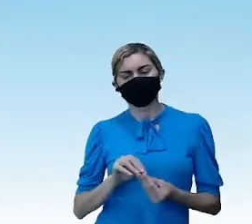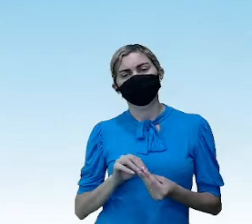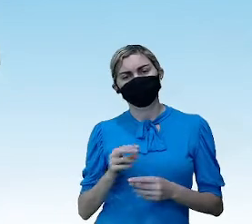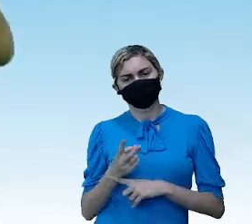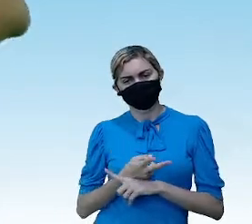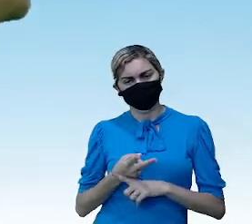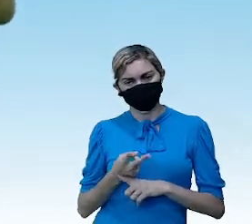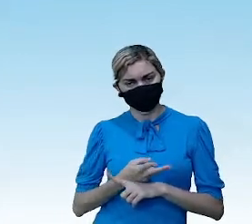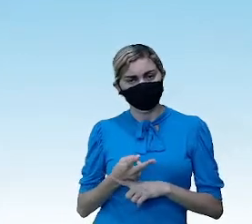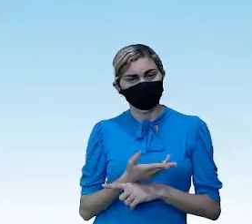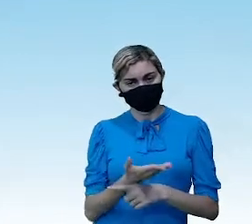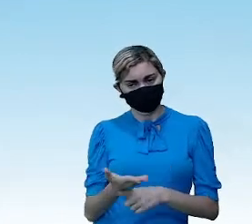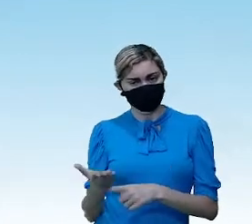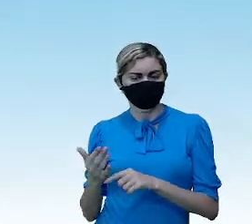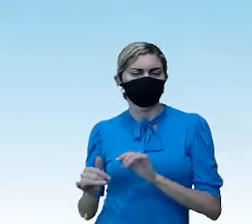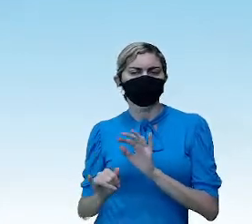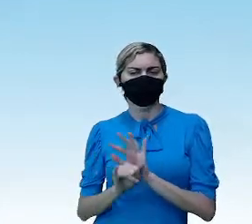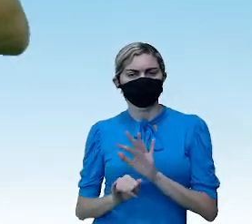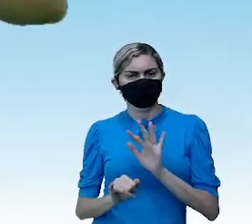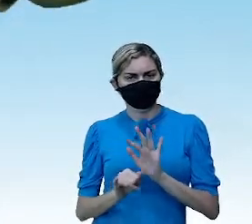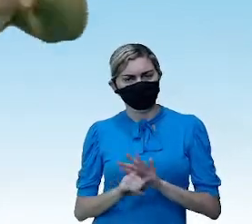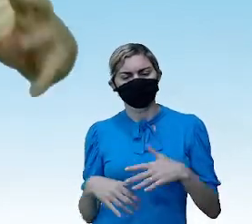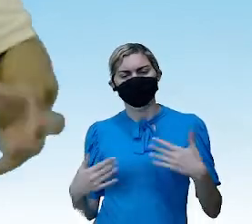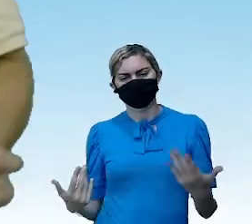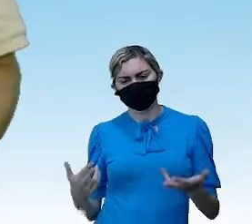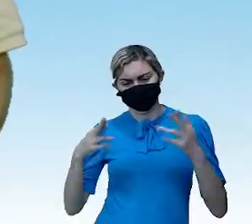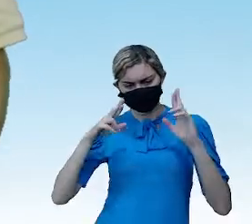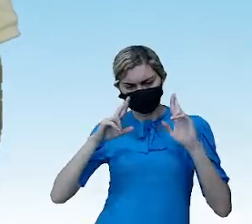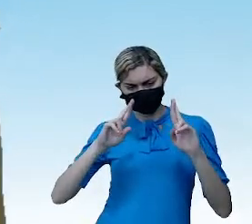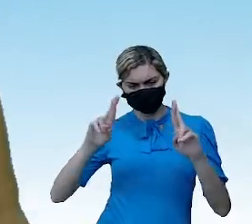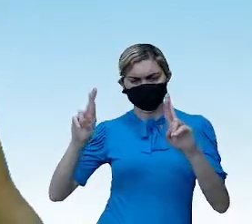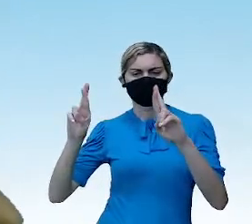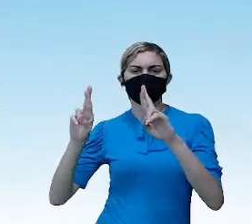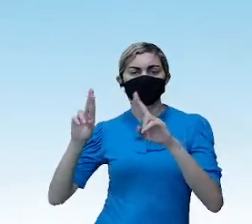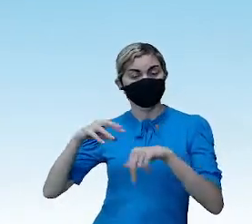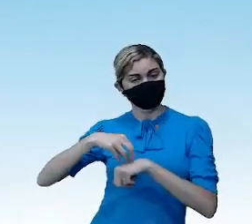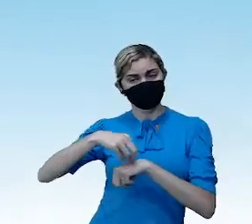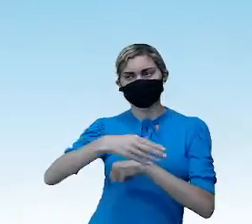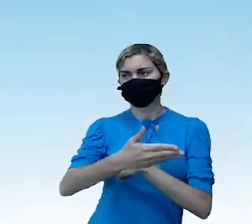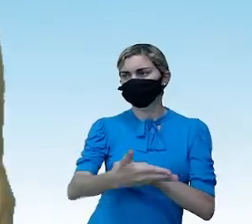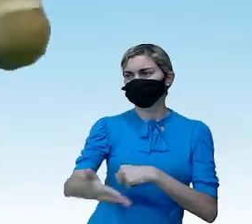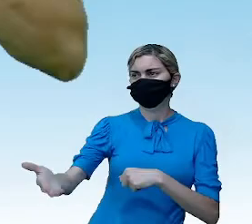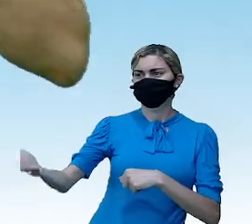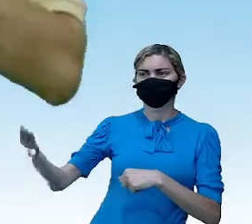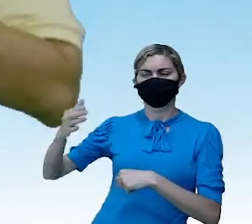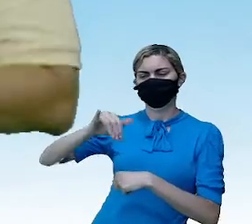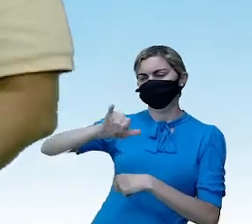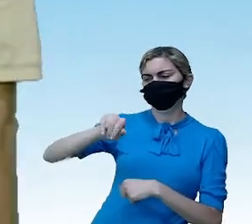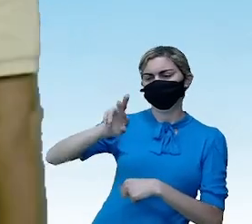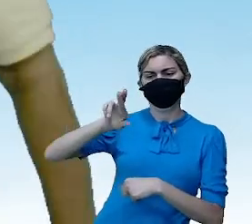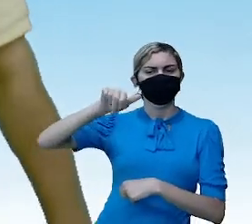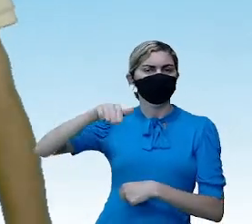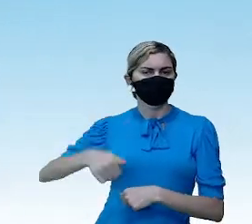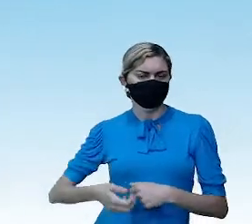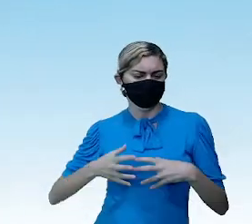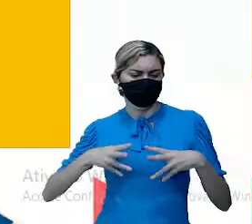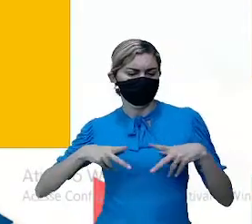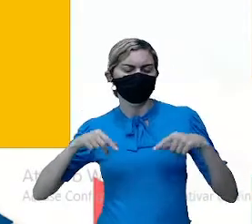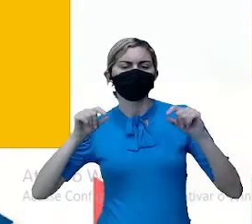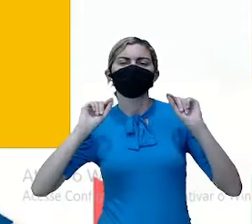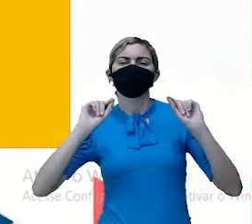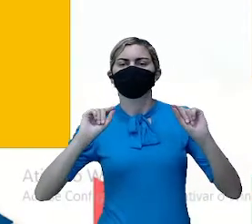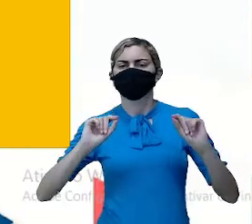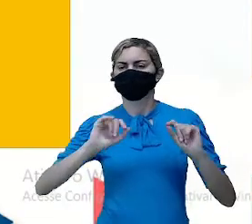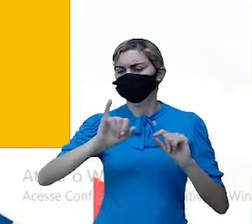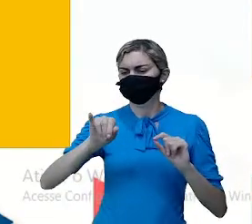essa questão de que da identidade, do respeito. E trago para vocês a Jurema Sagrada. O que será a